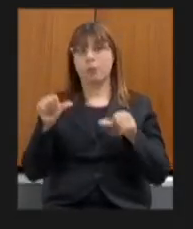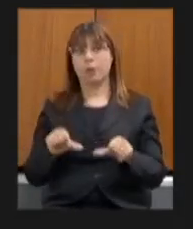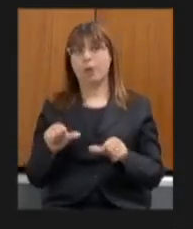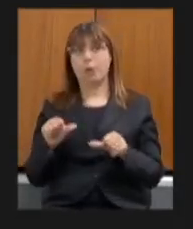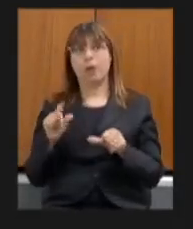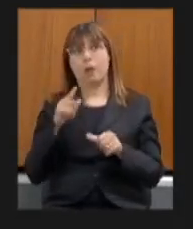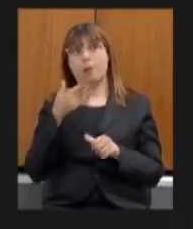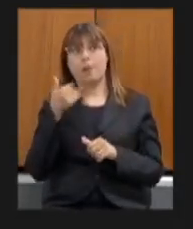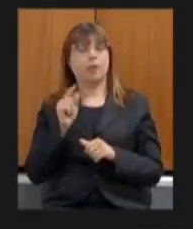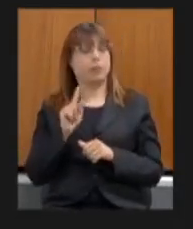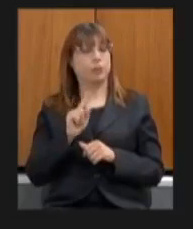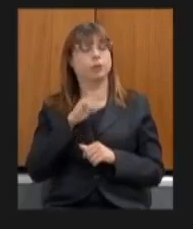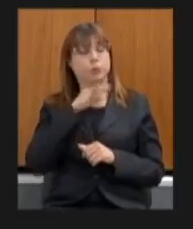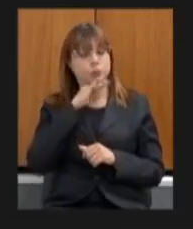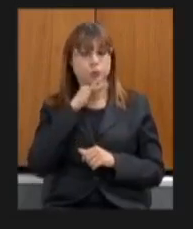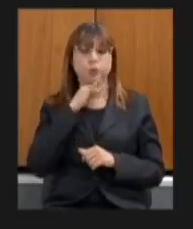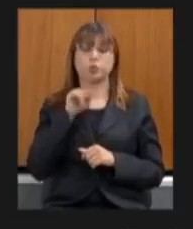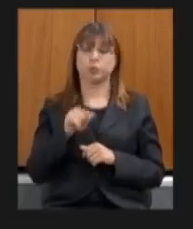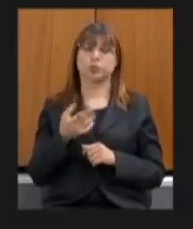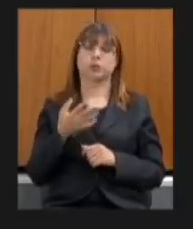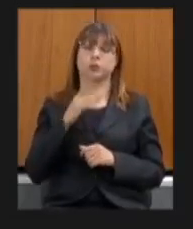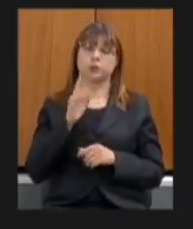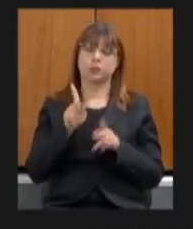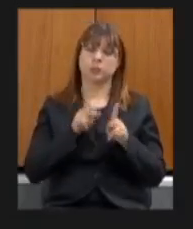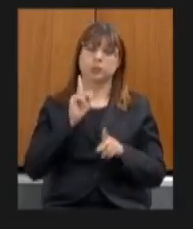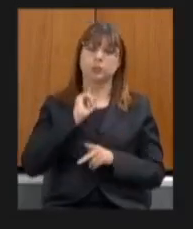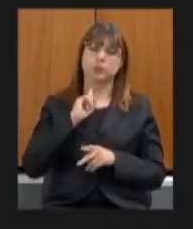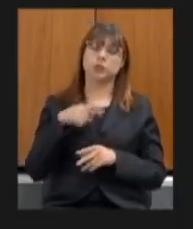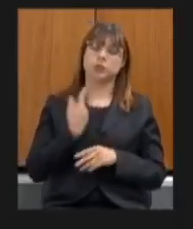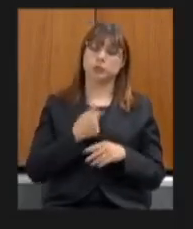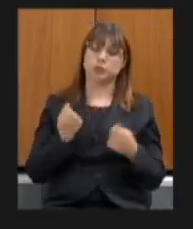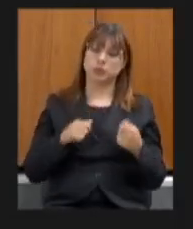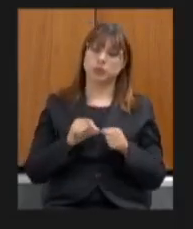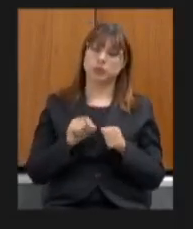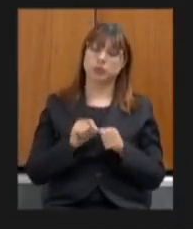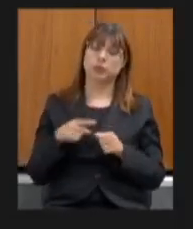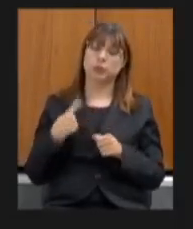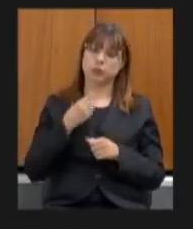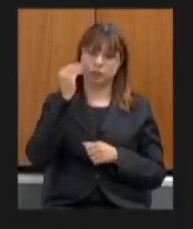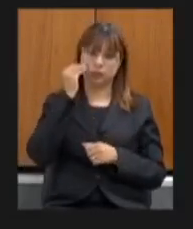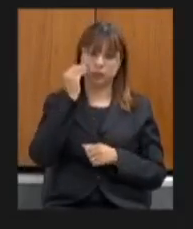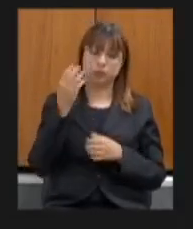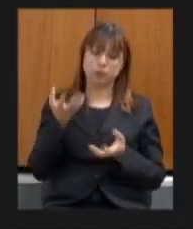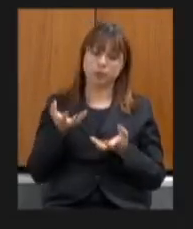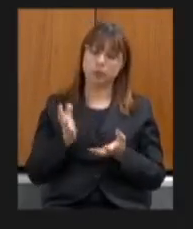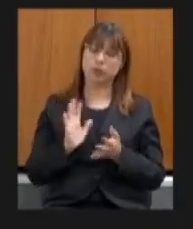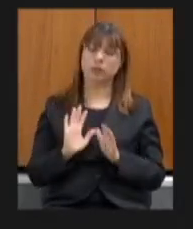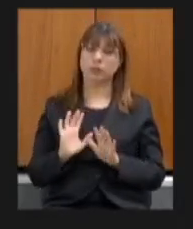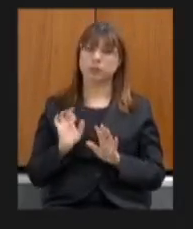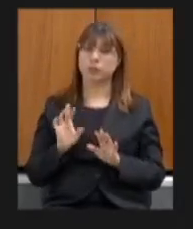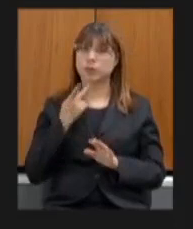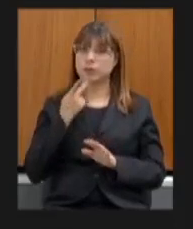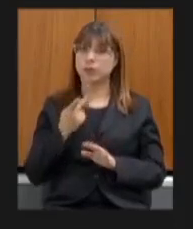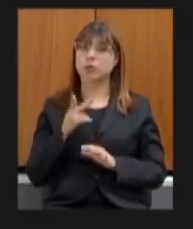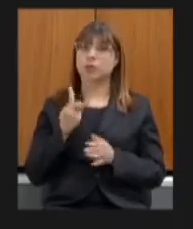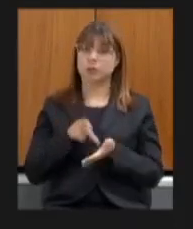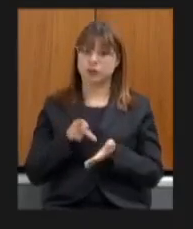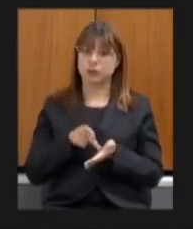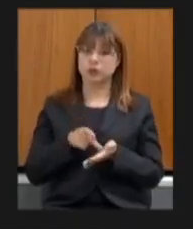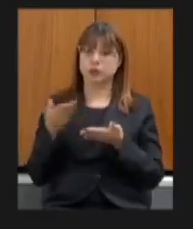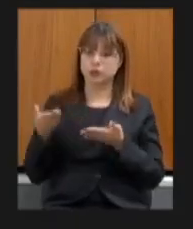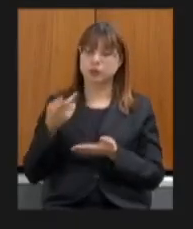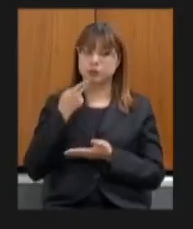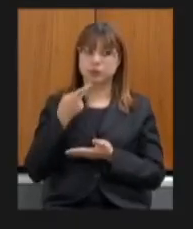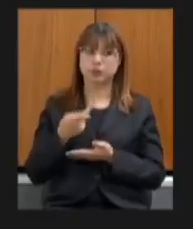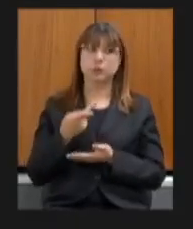ruim para o povo de Minas e nós sabemos o que devemos fazer e assim estamos procurando fazer. então eu queria registrar que exatamente a fala como